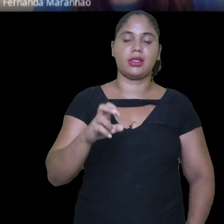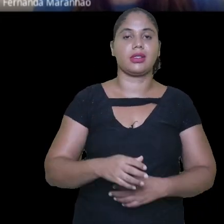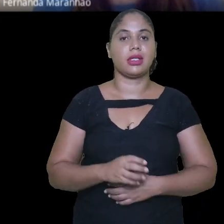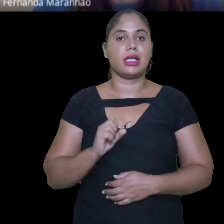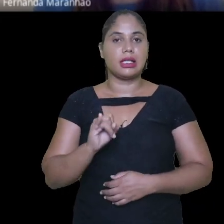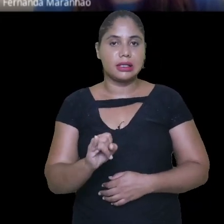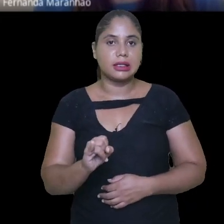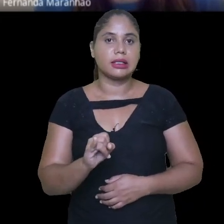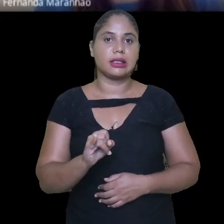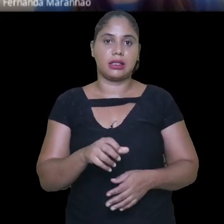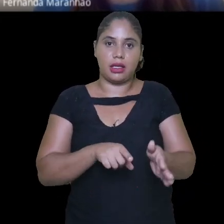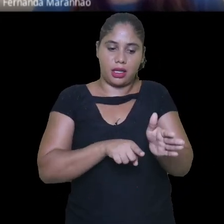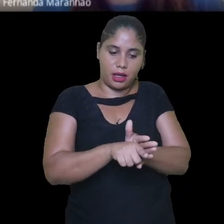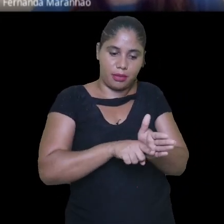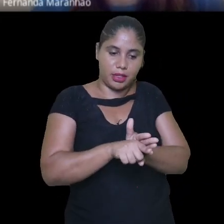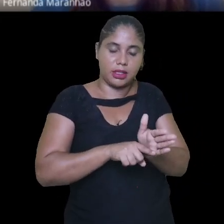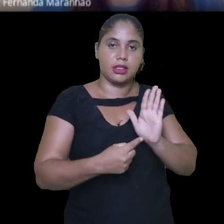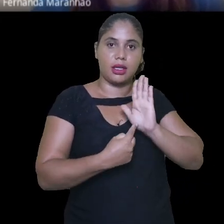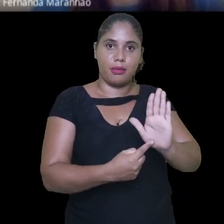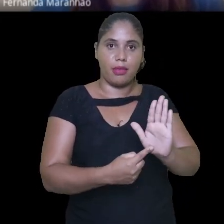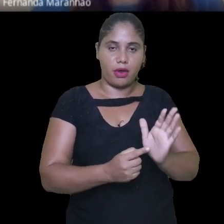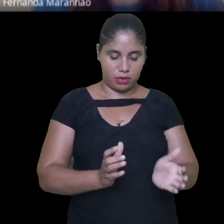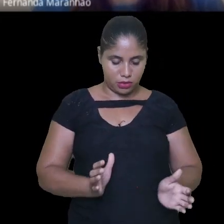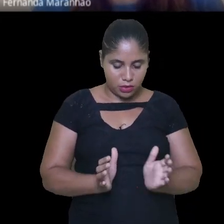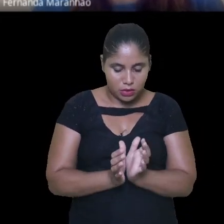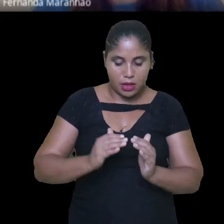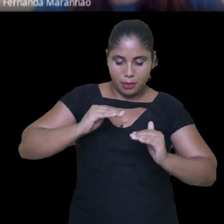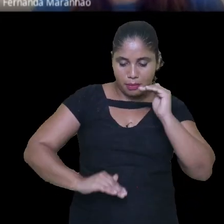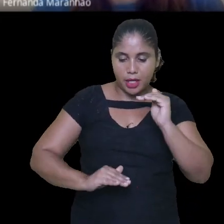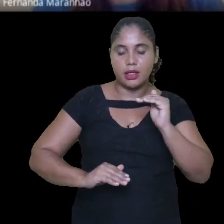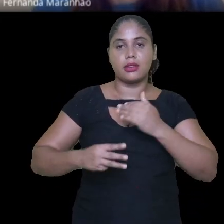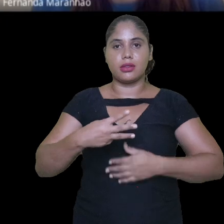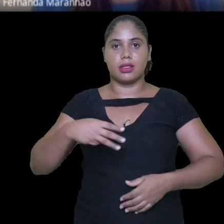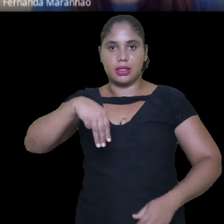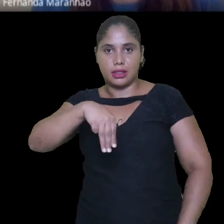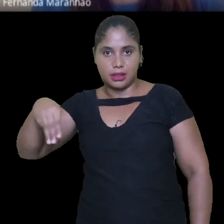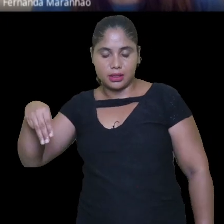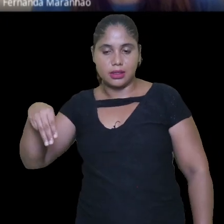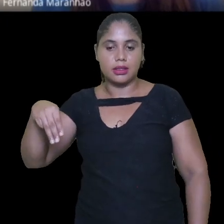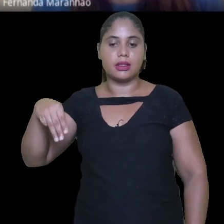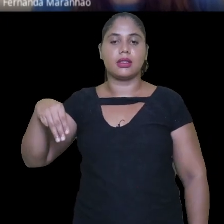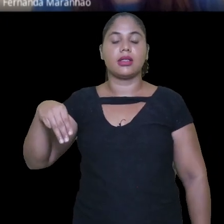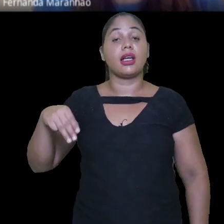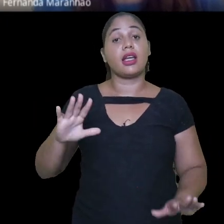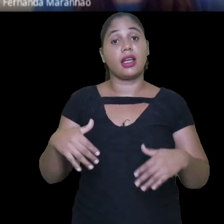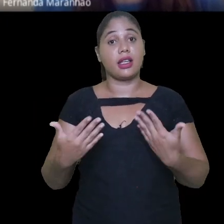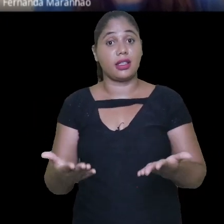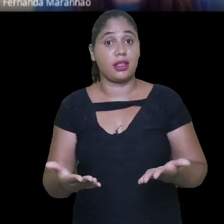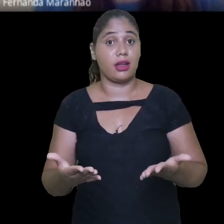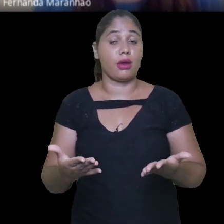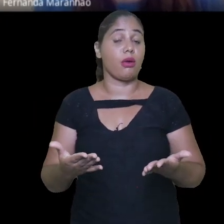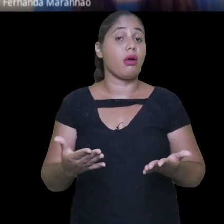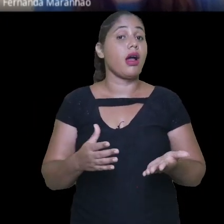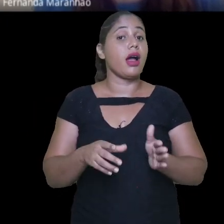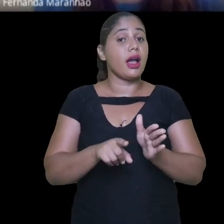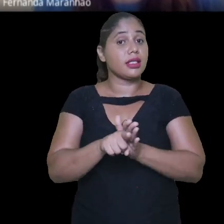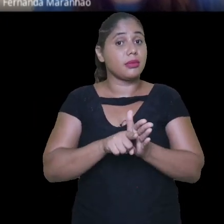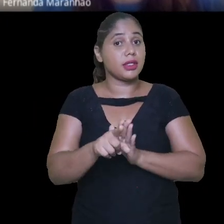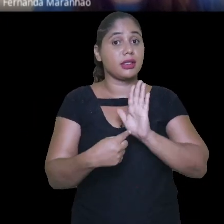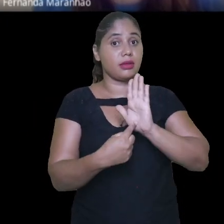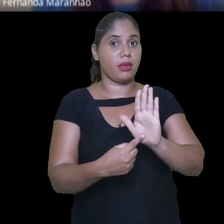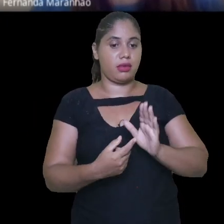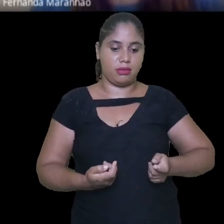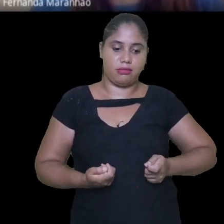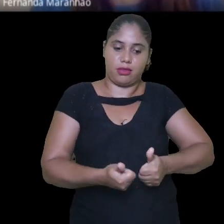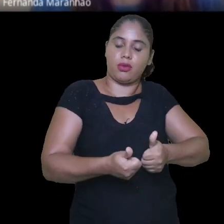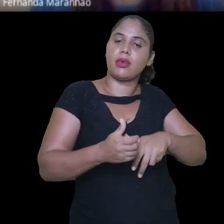ou em sua reavaliação esse colo reduziu para 10 milímetros, então a literatura agora aponta um benefício para essas pacientes para a realização